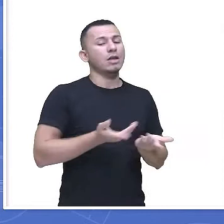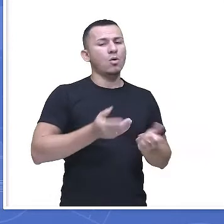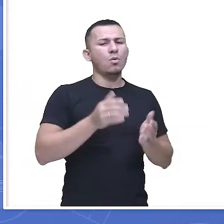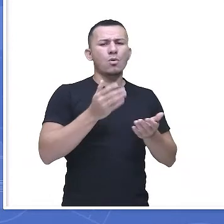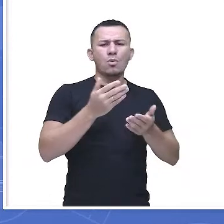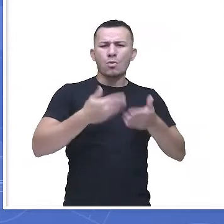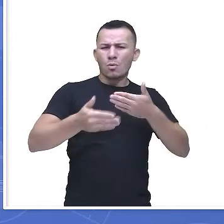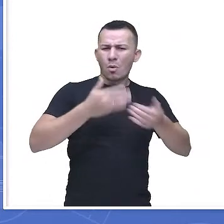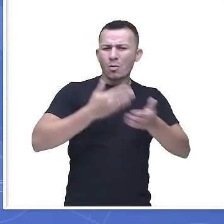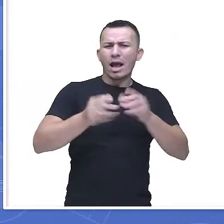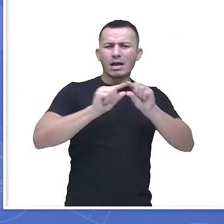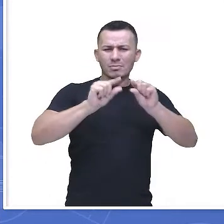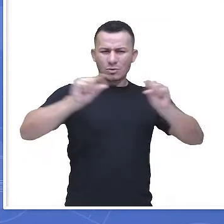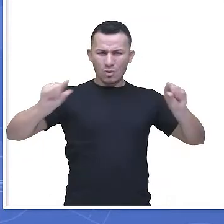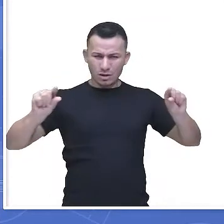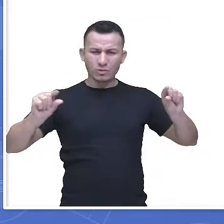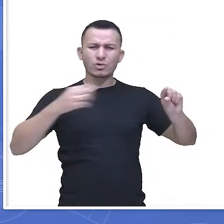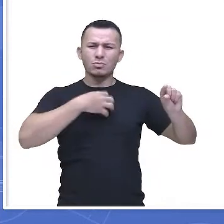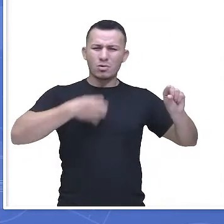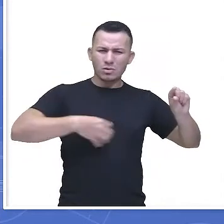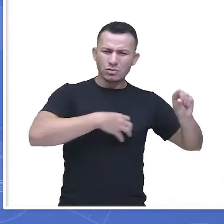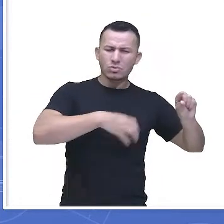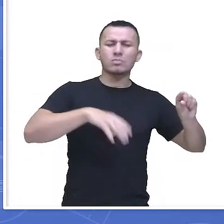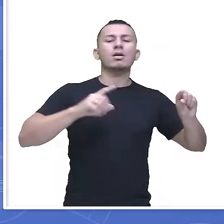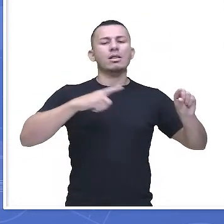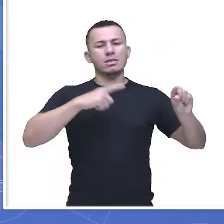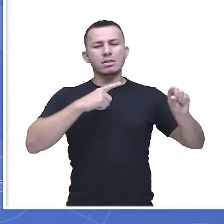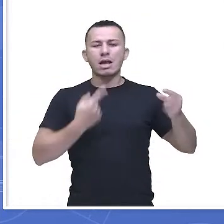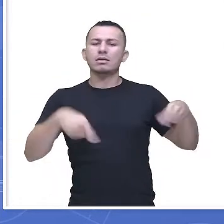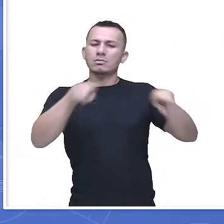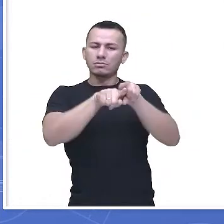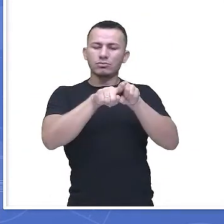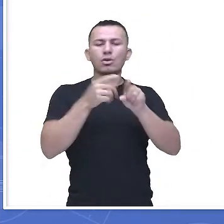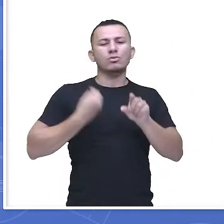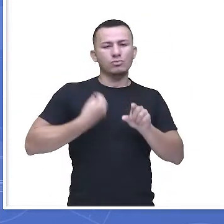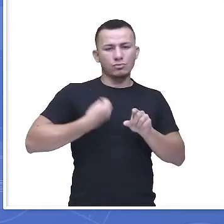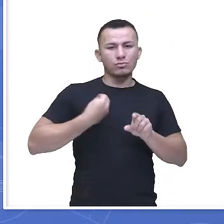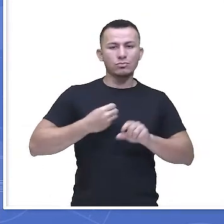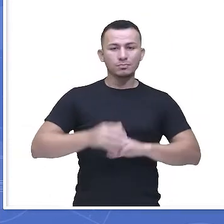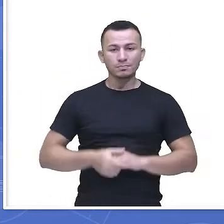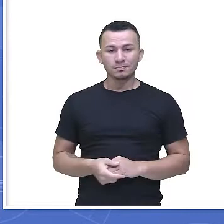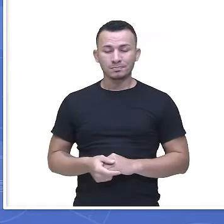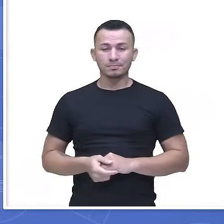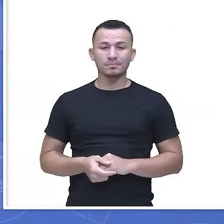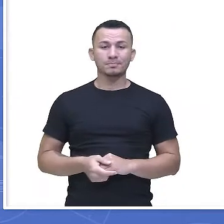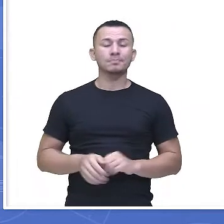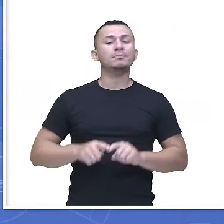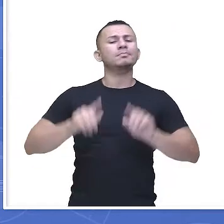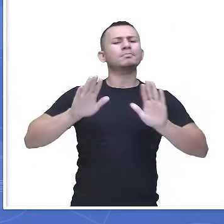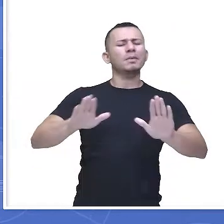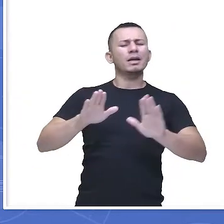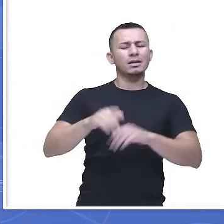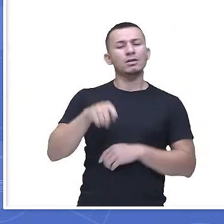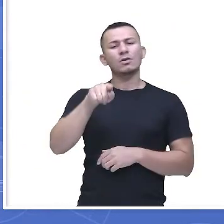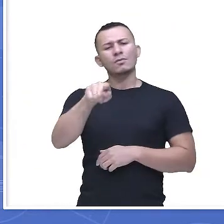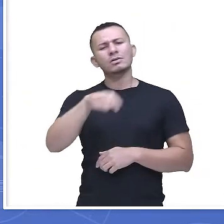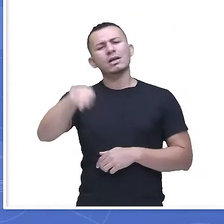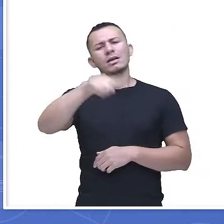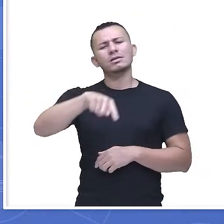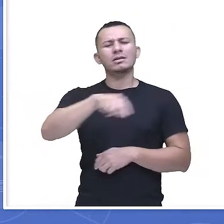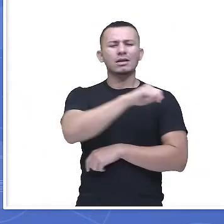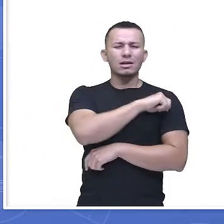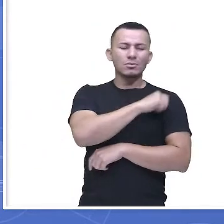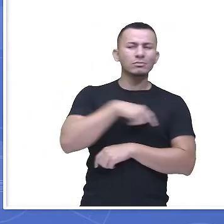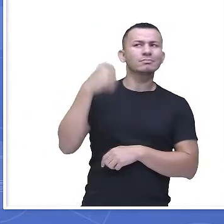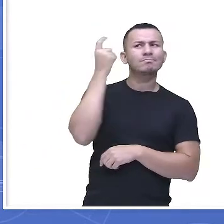surgiria de um organismo pré-existente. Muito bem, Mas e aí? Vocês já pararam para pensar